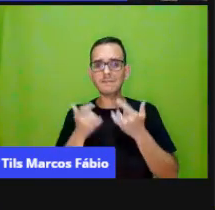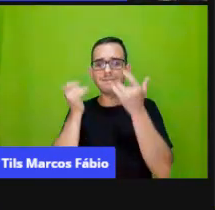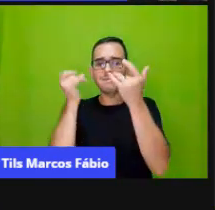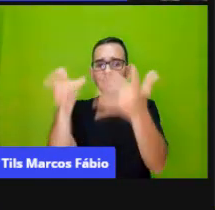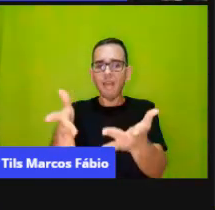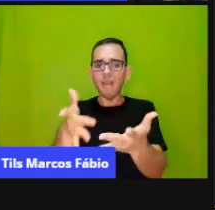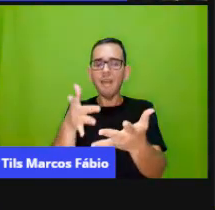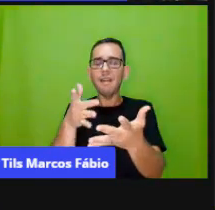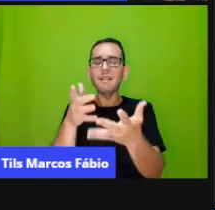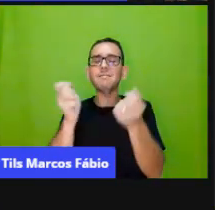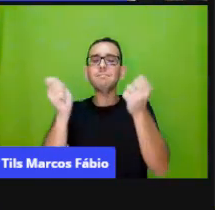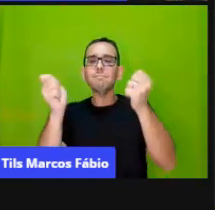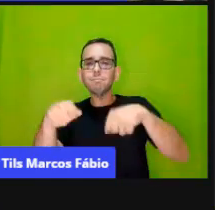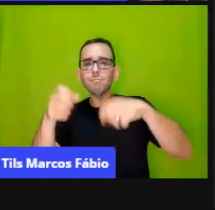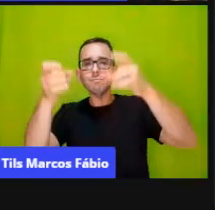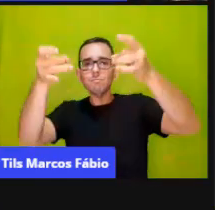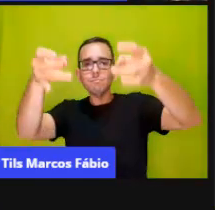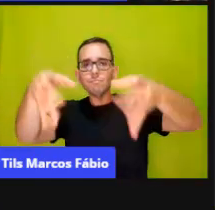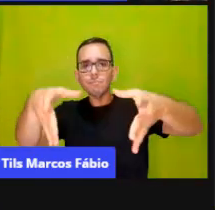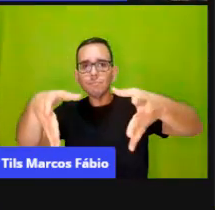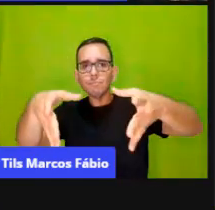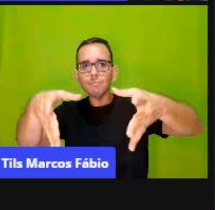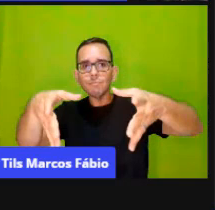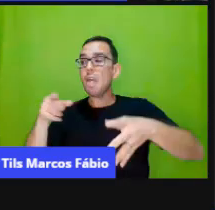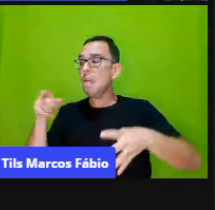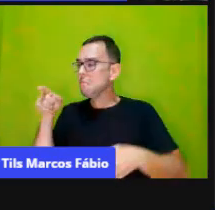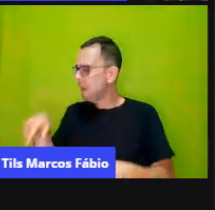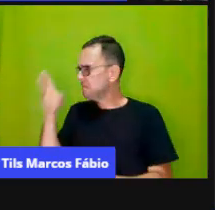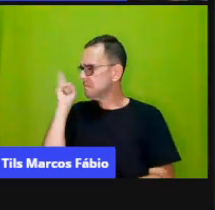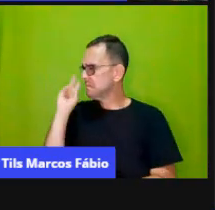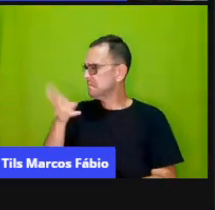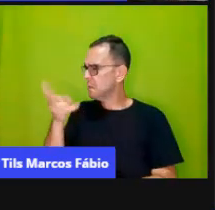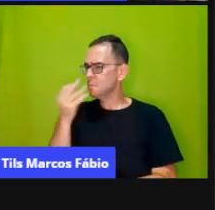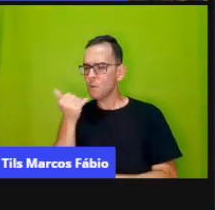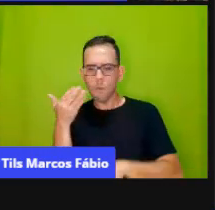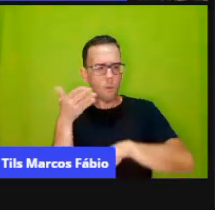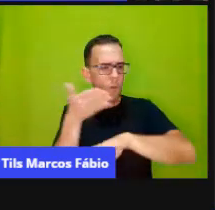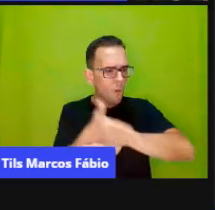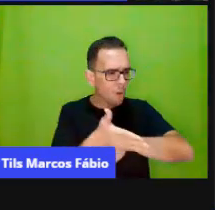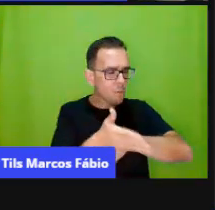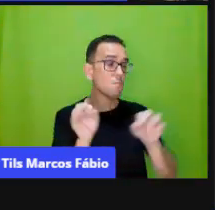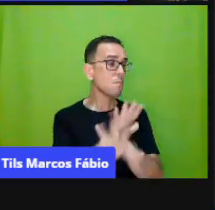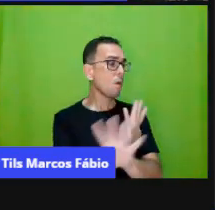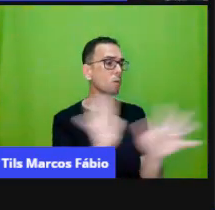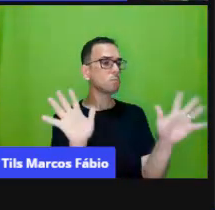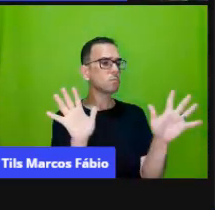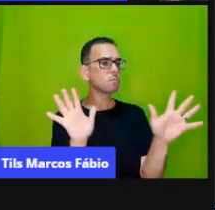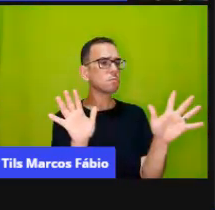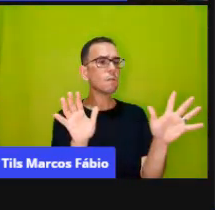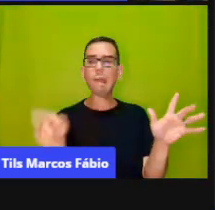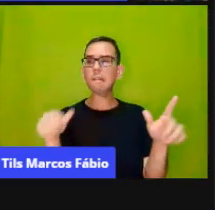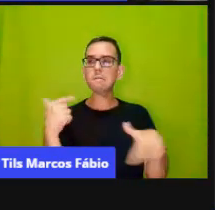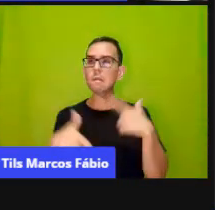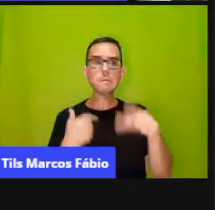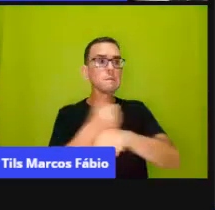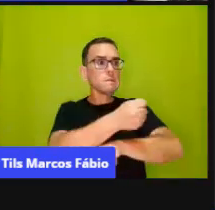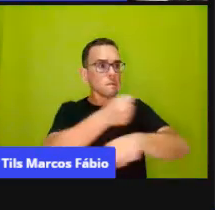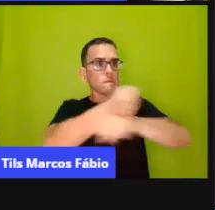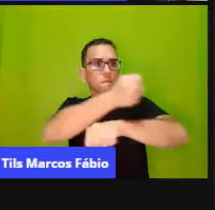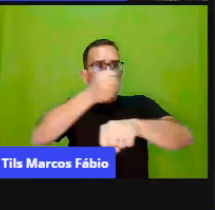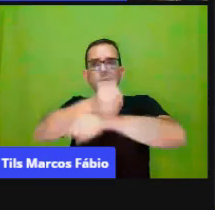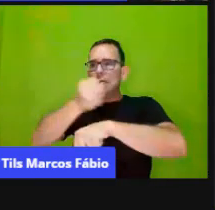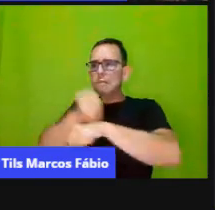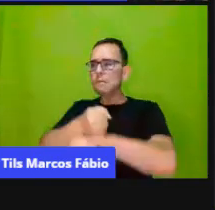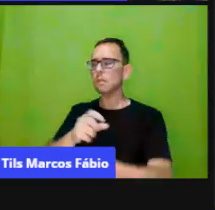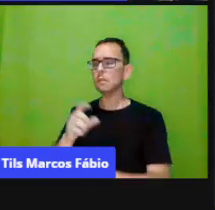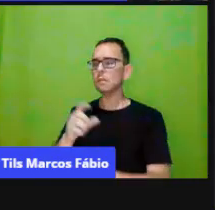numa tigelinha, ele vai, ele come e pronto, ele não trabalhou para isso. Existem